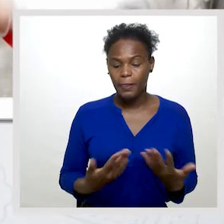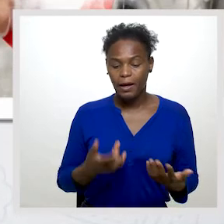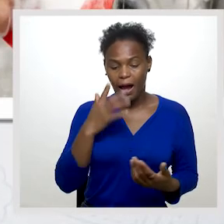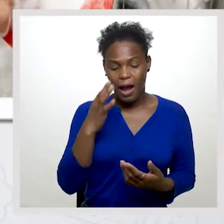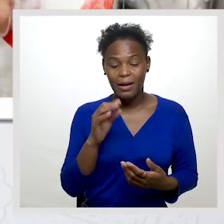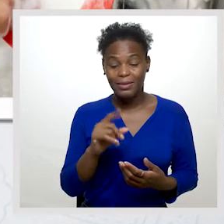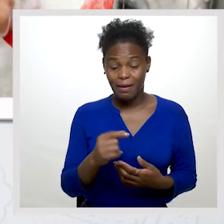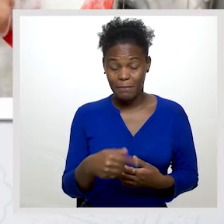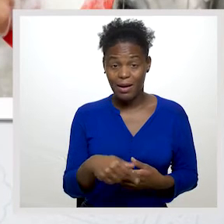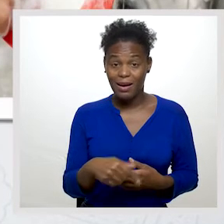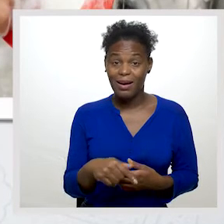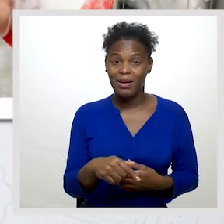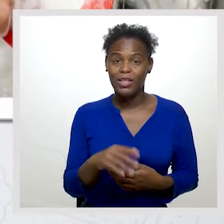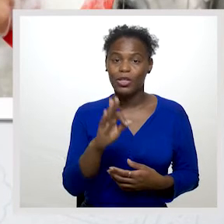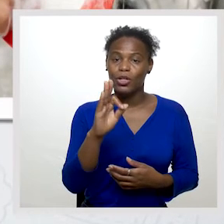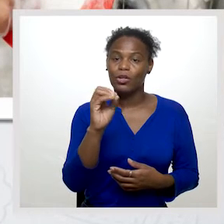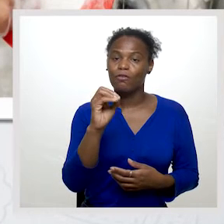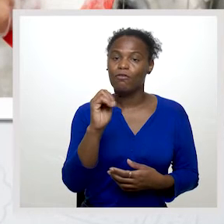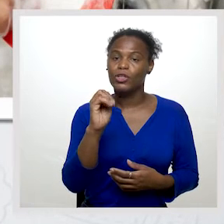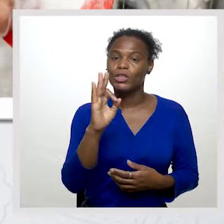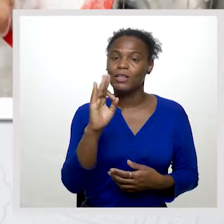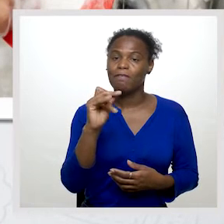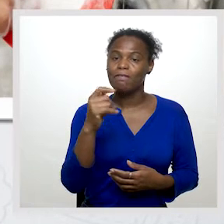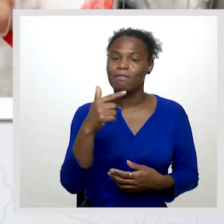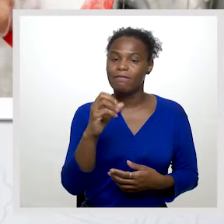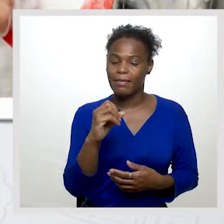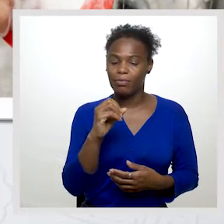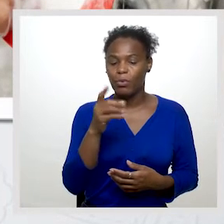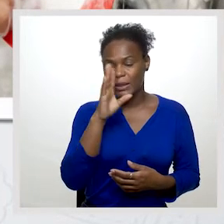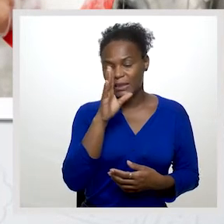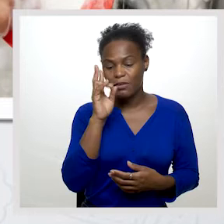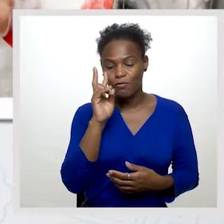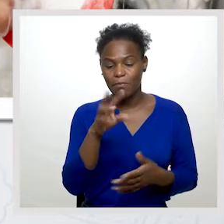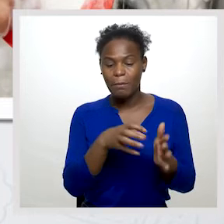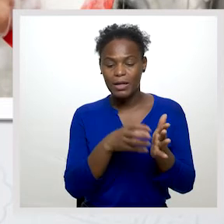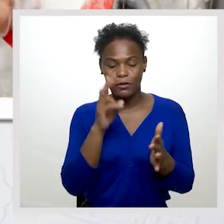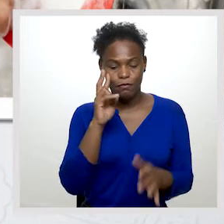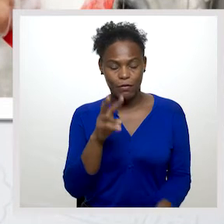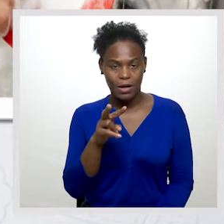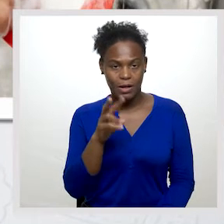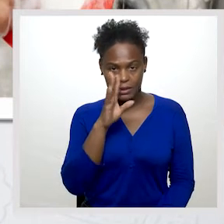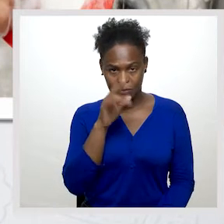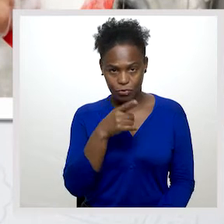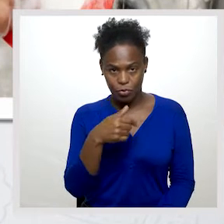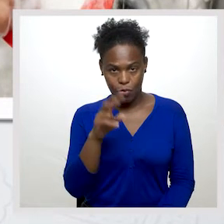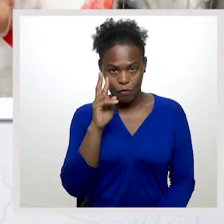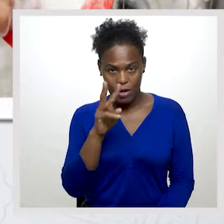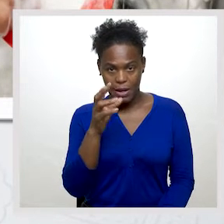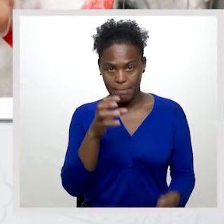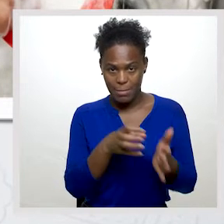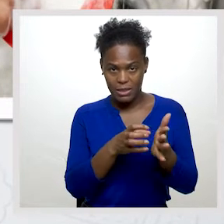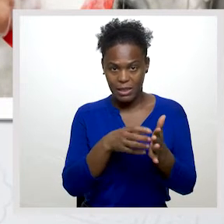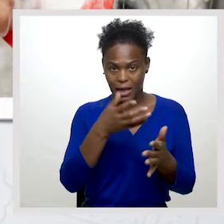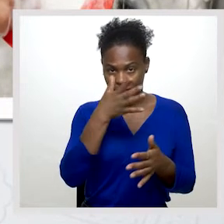Ainda temos os fosfatos. Se repararem ali na imagem, a nossa imagem, temos ali uma